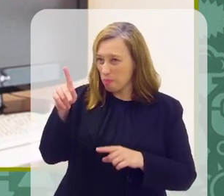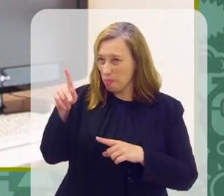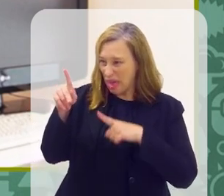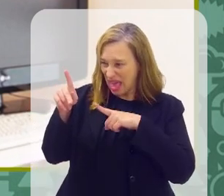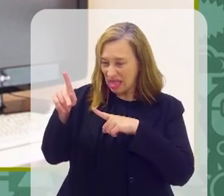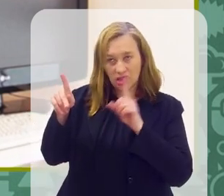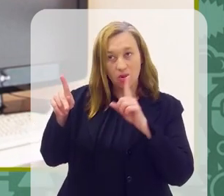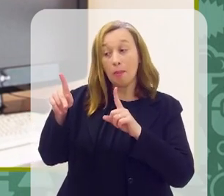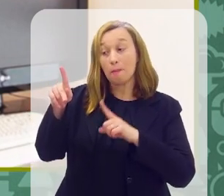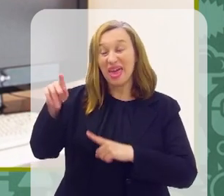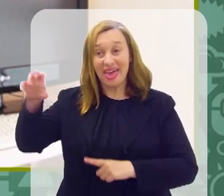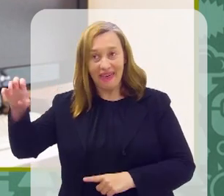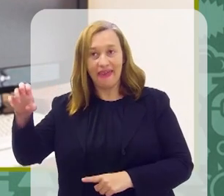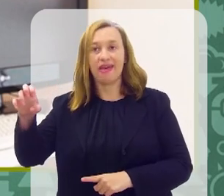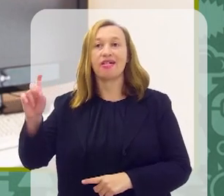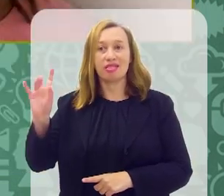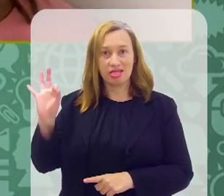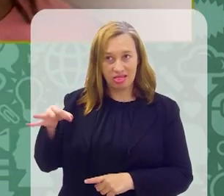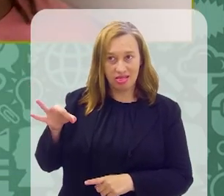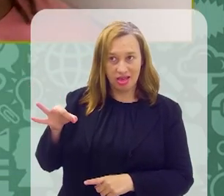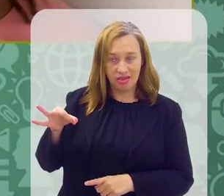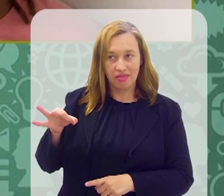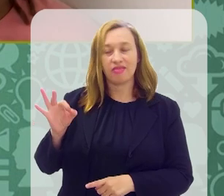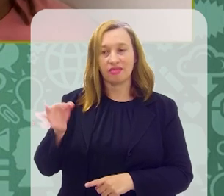P,10, o P não é mudo, é PE, não é?